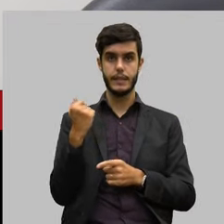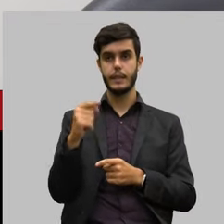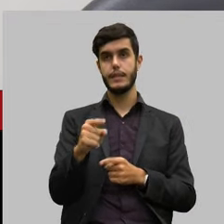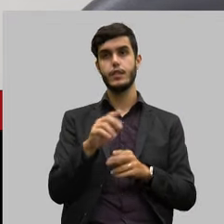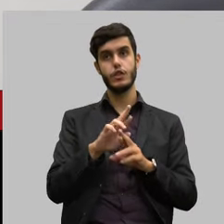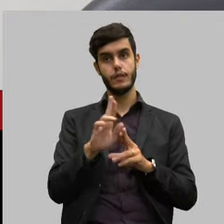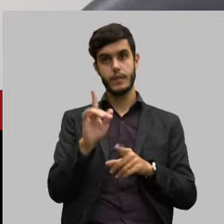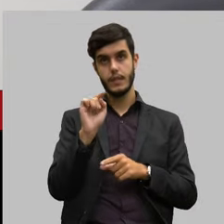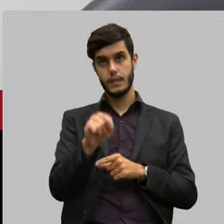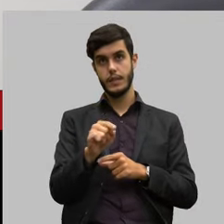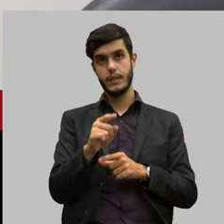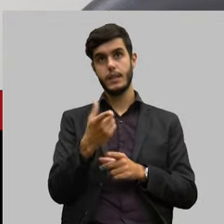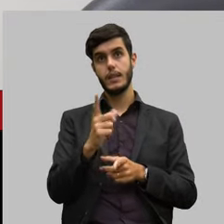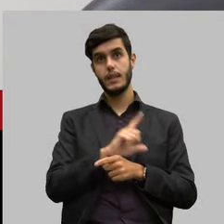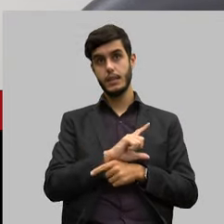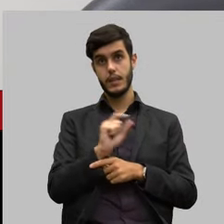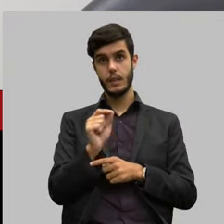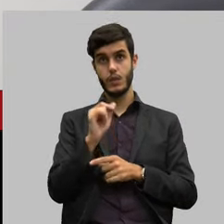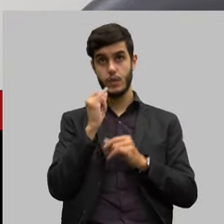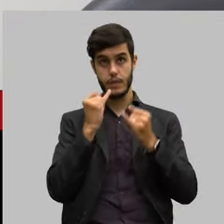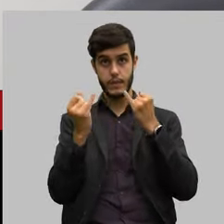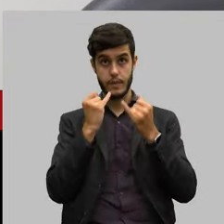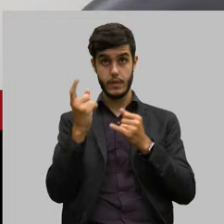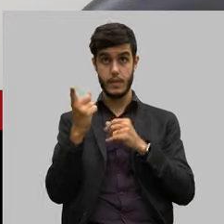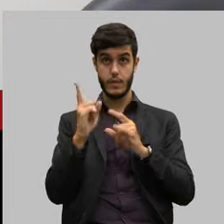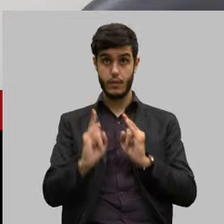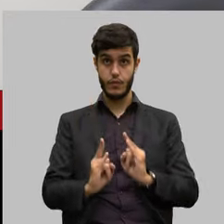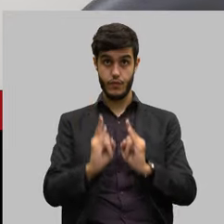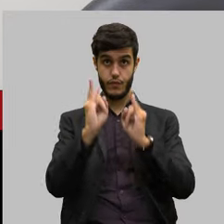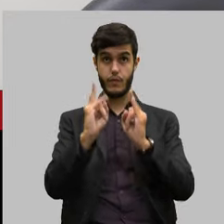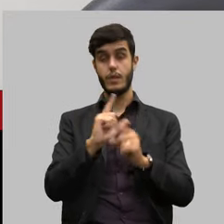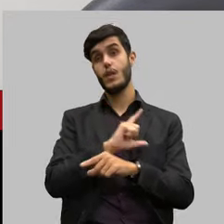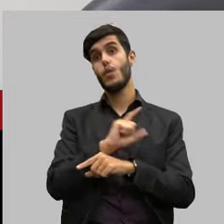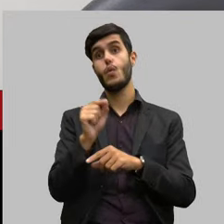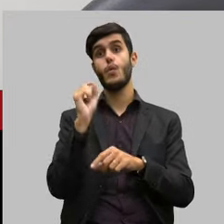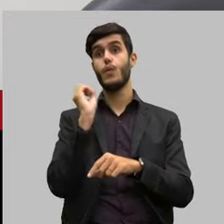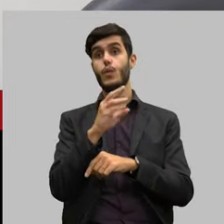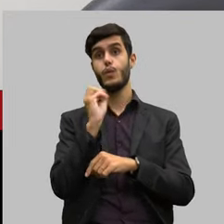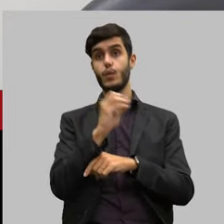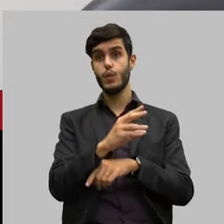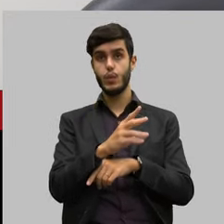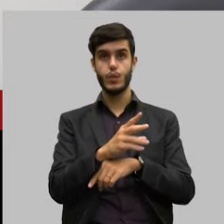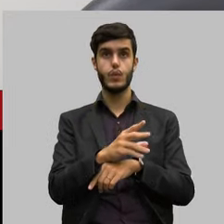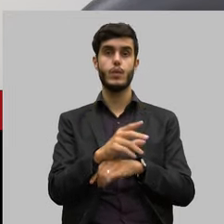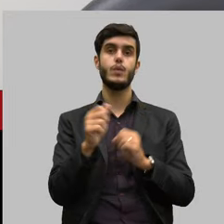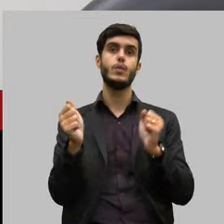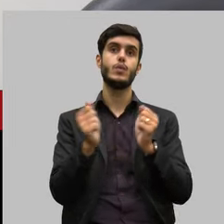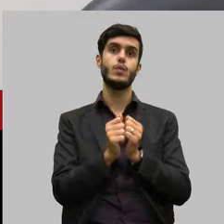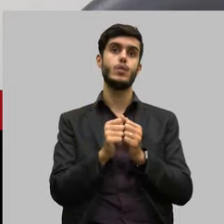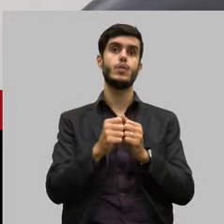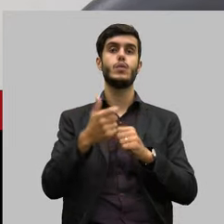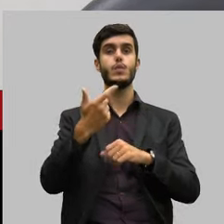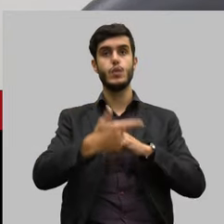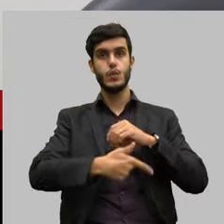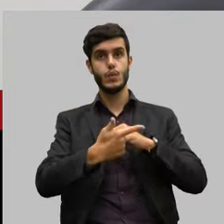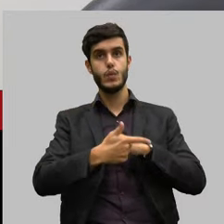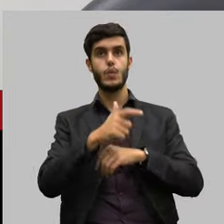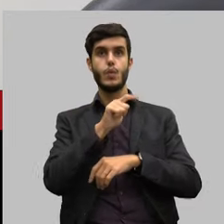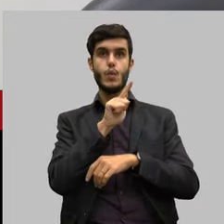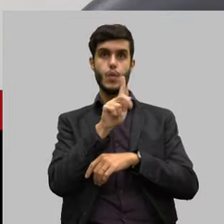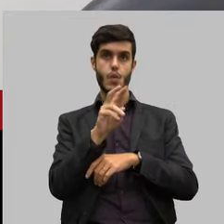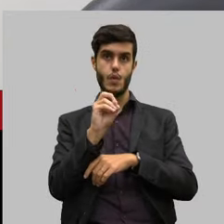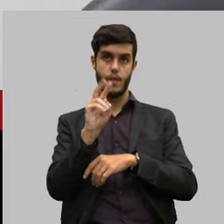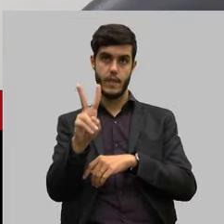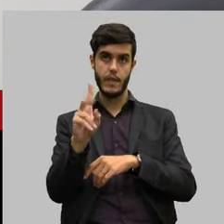que e quando saiu a notícia dos Elevadores correu juntamente com o vice governador para culpar o